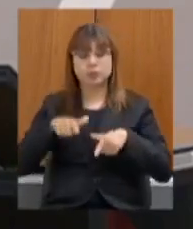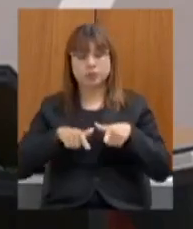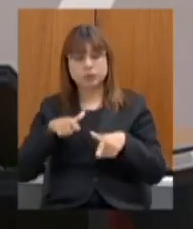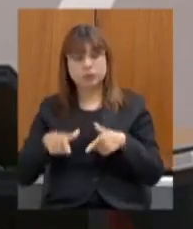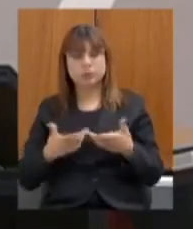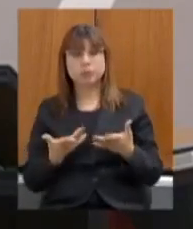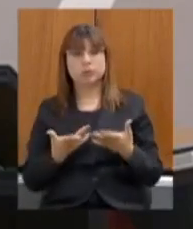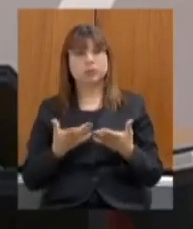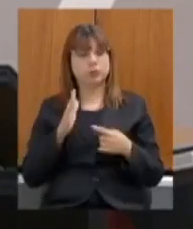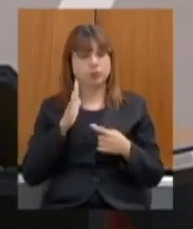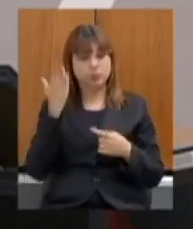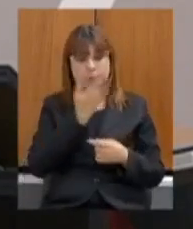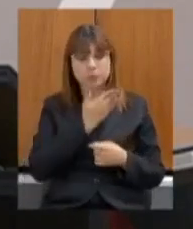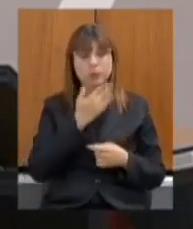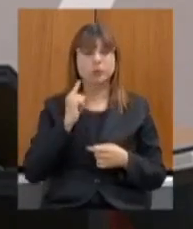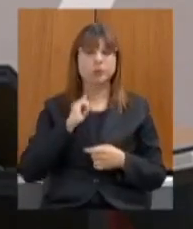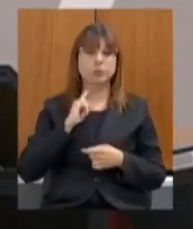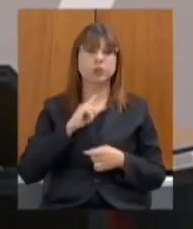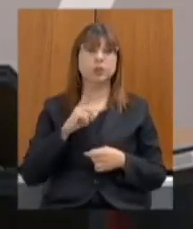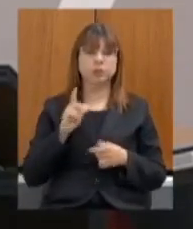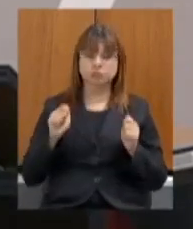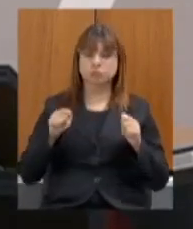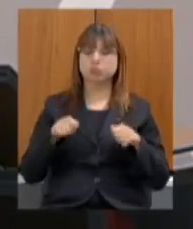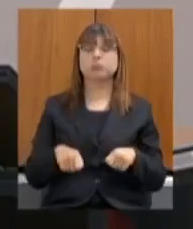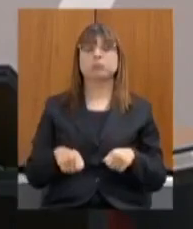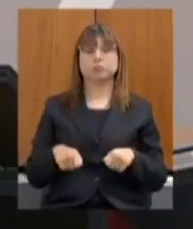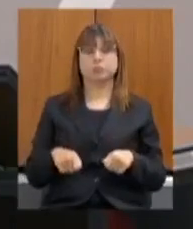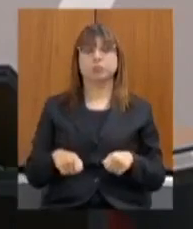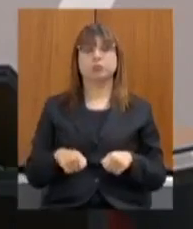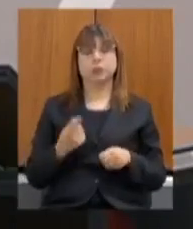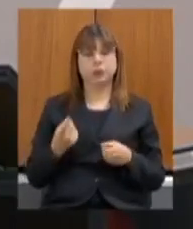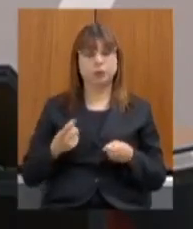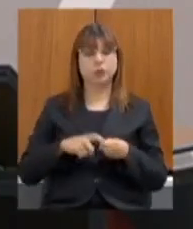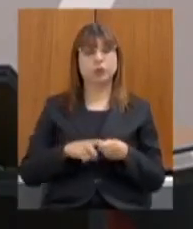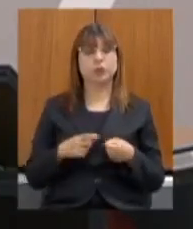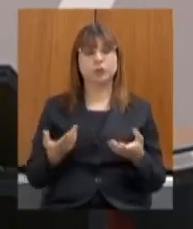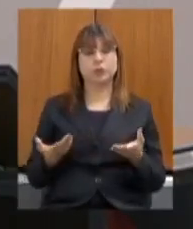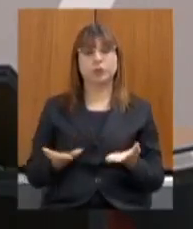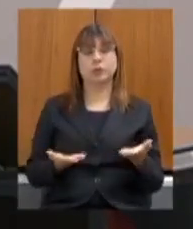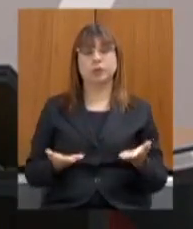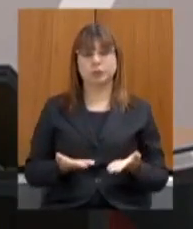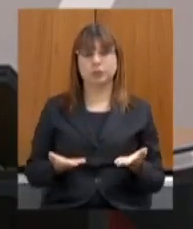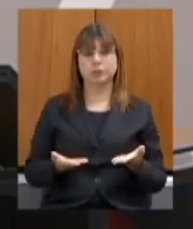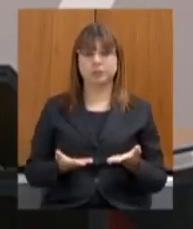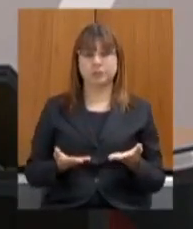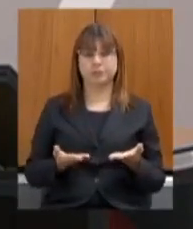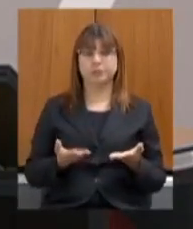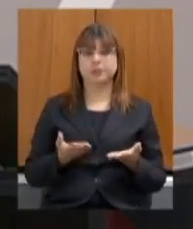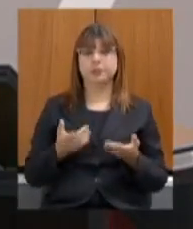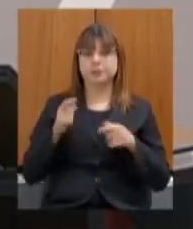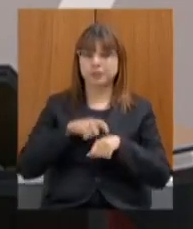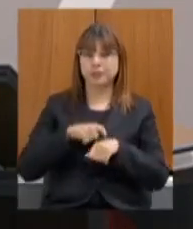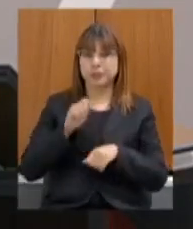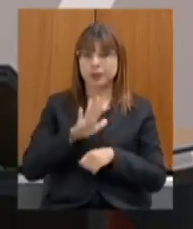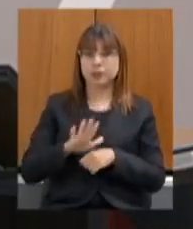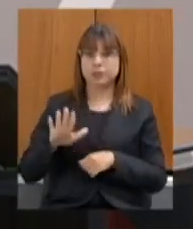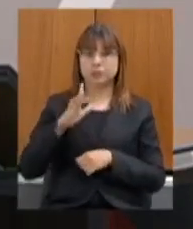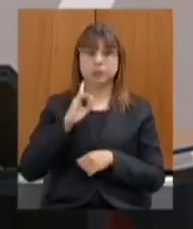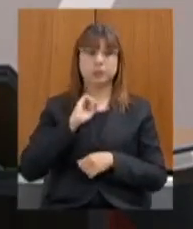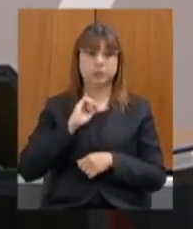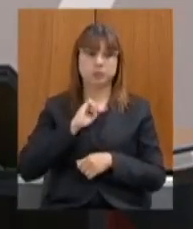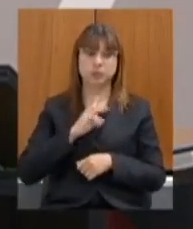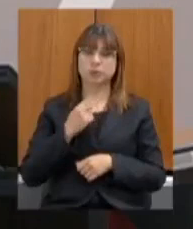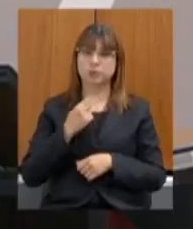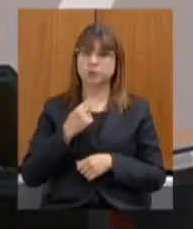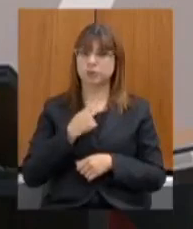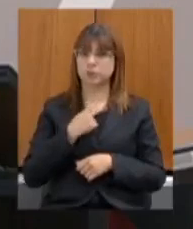Gerais tem um potencial iniglalável, estarmos de volta no cenário nacional. Minas não pode sair,